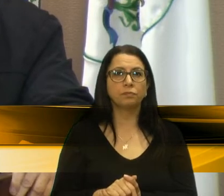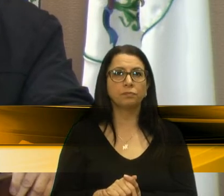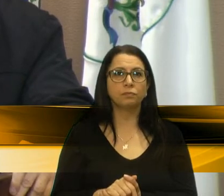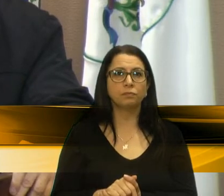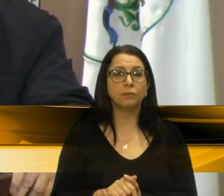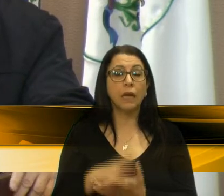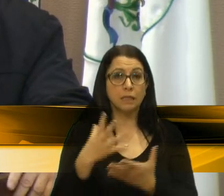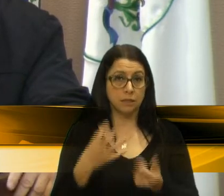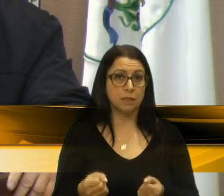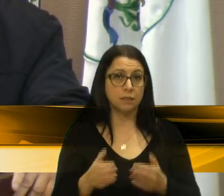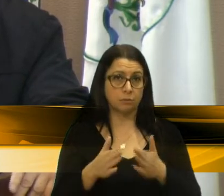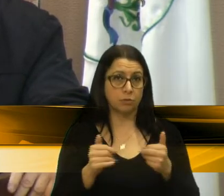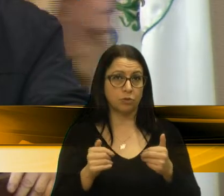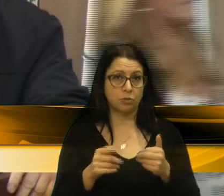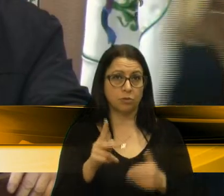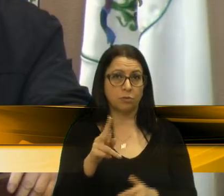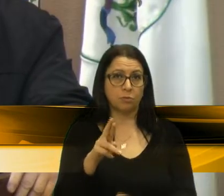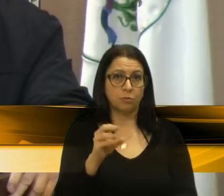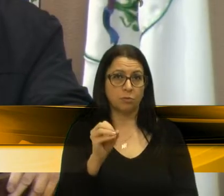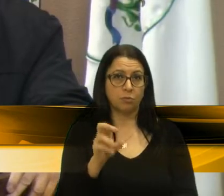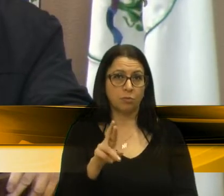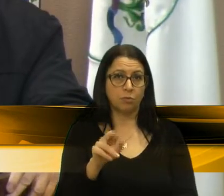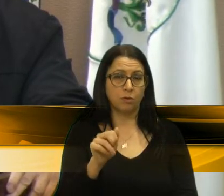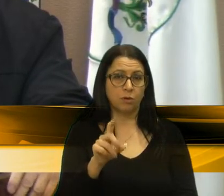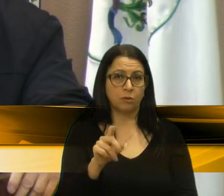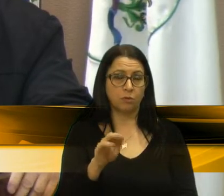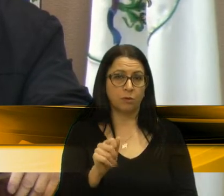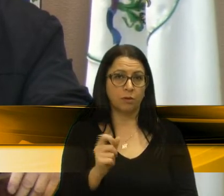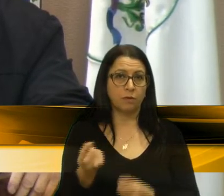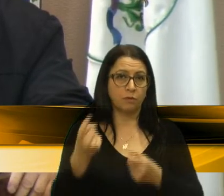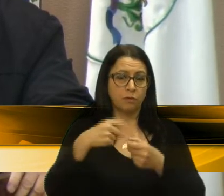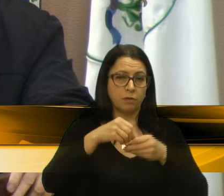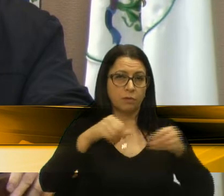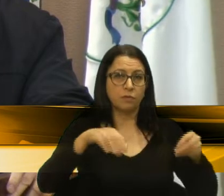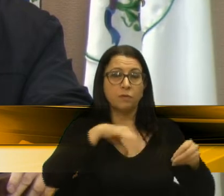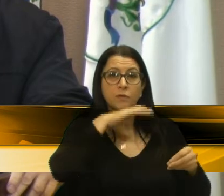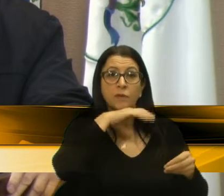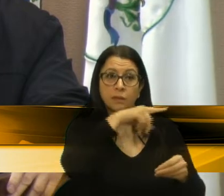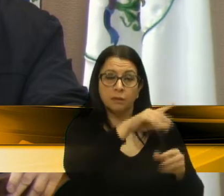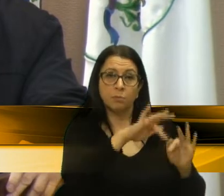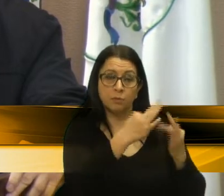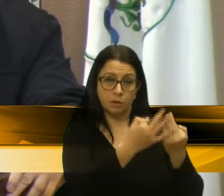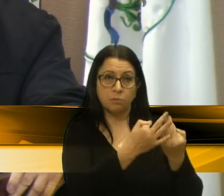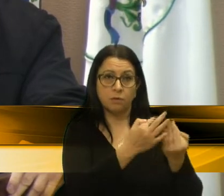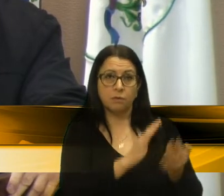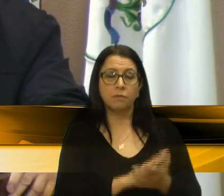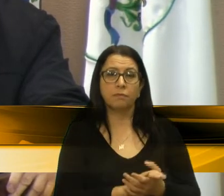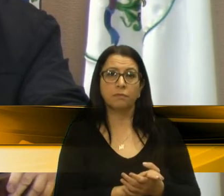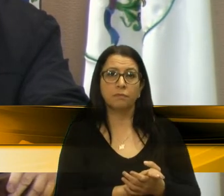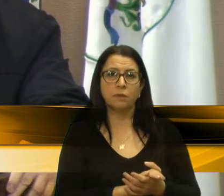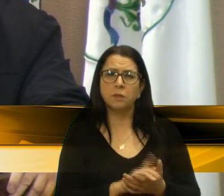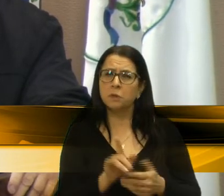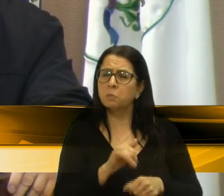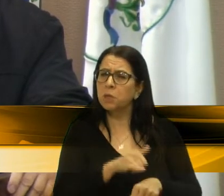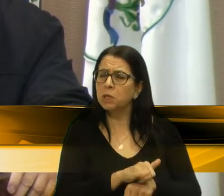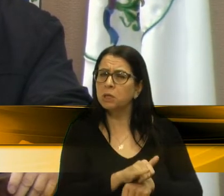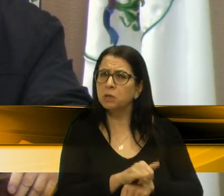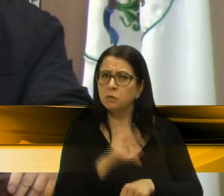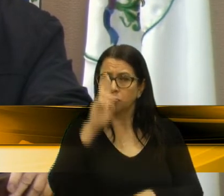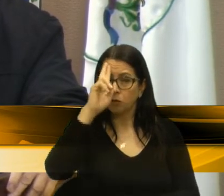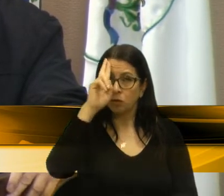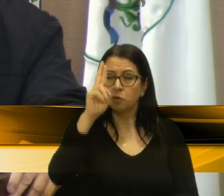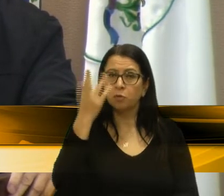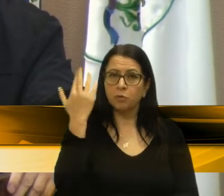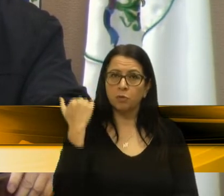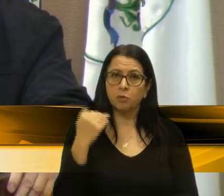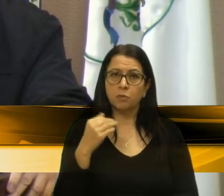acata um pedido da Procuradoria do município para devolver a área para a família Manhã Bosco. Se não me engano, o diretor do fórum, na época,